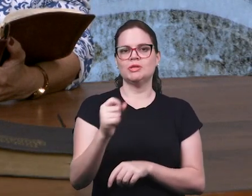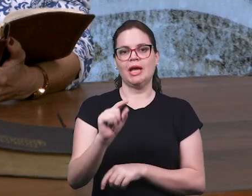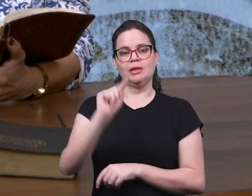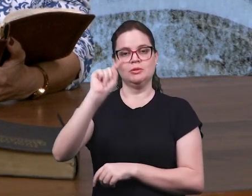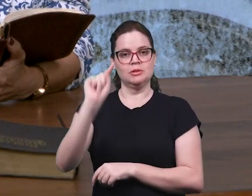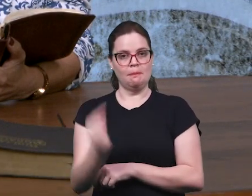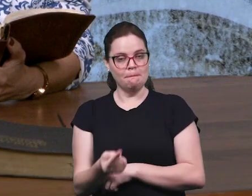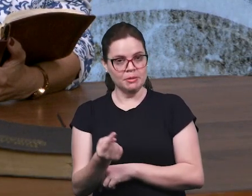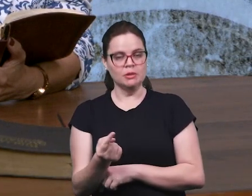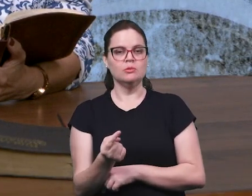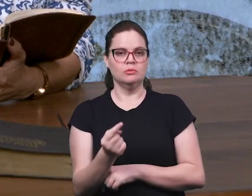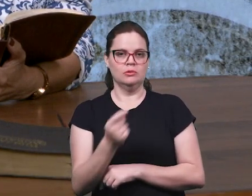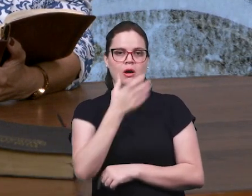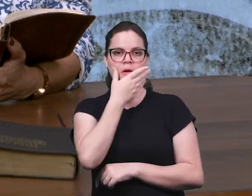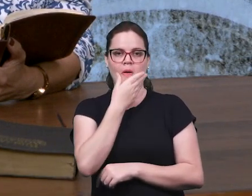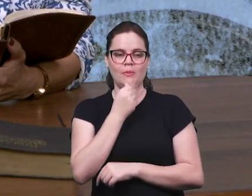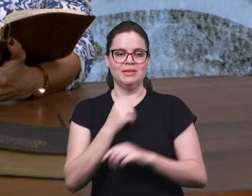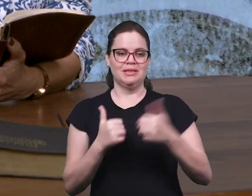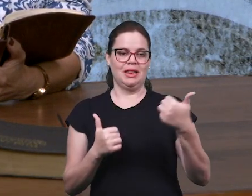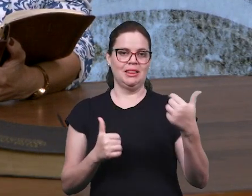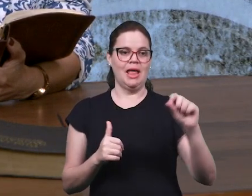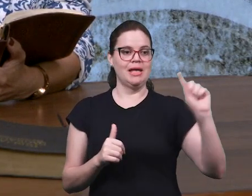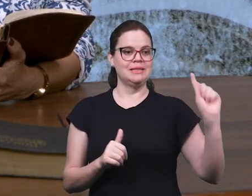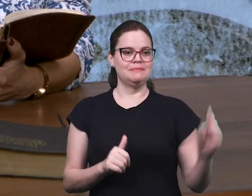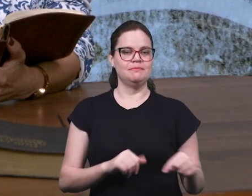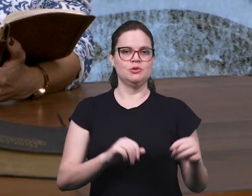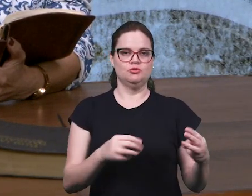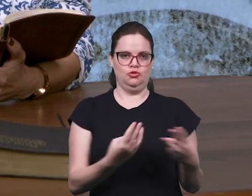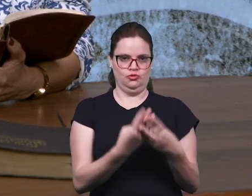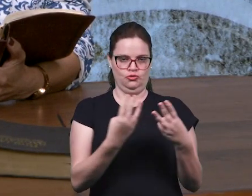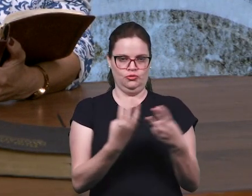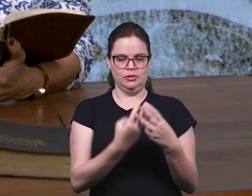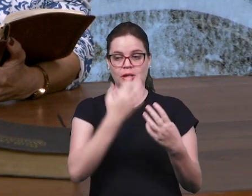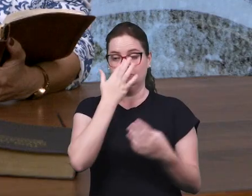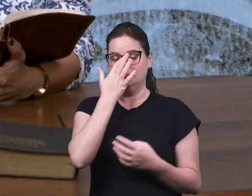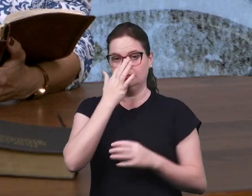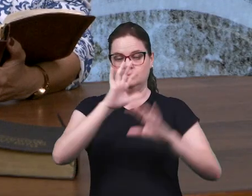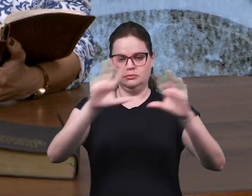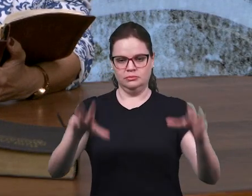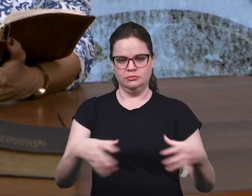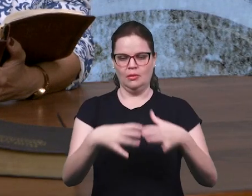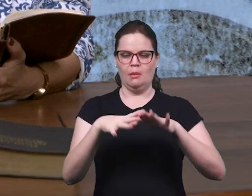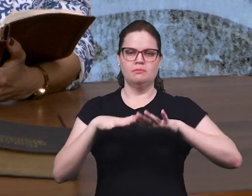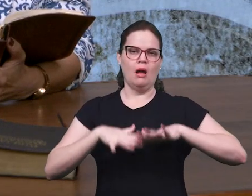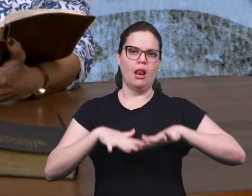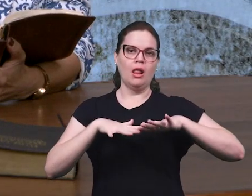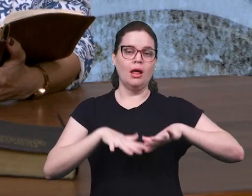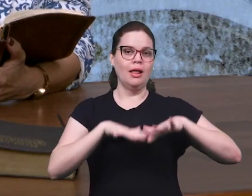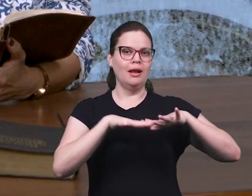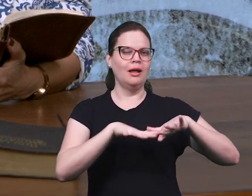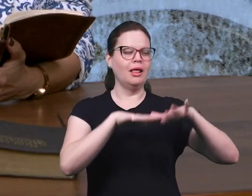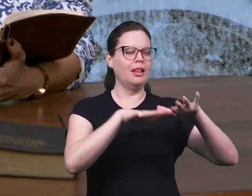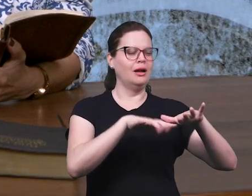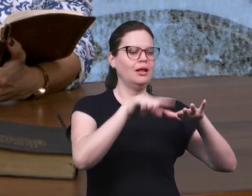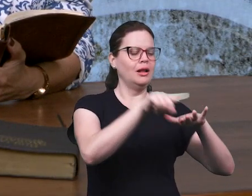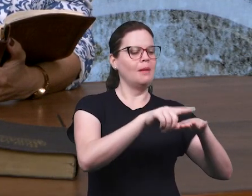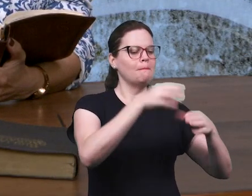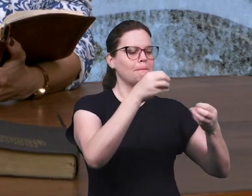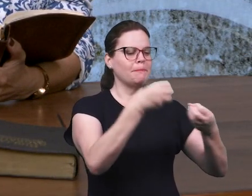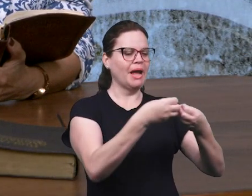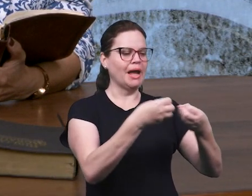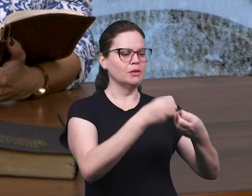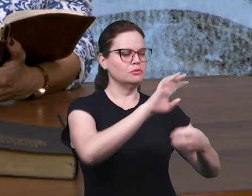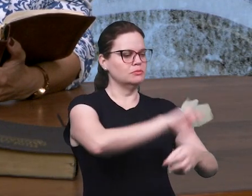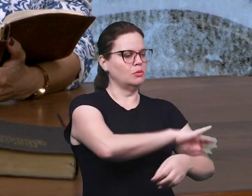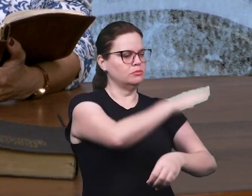de Judá. Chegando, pois, Saul à cidade de Amaleque, pôs emboscada no vale.